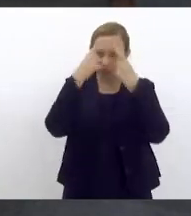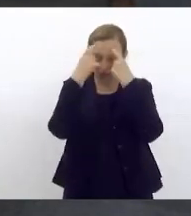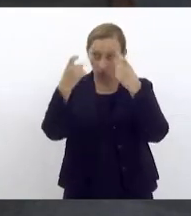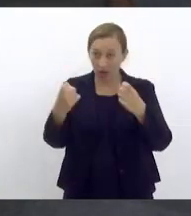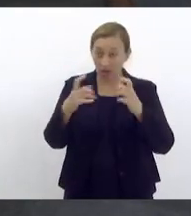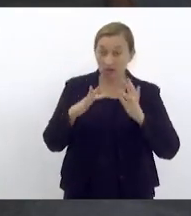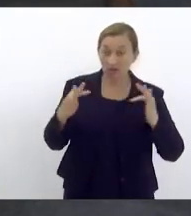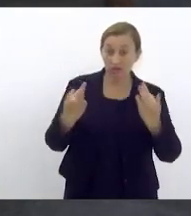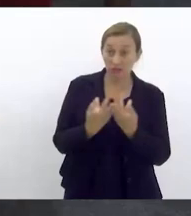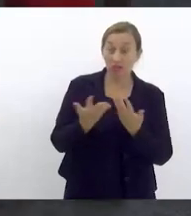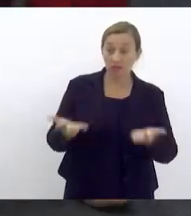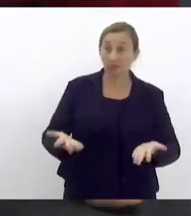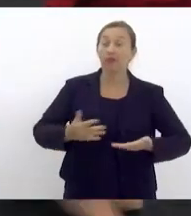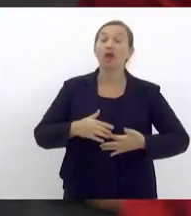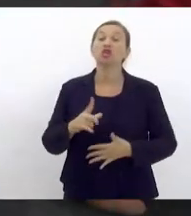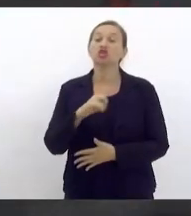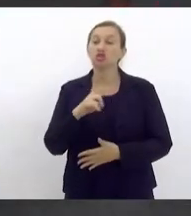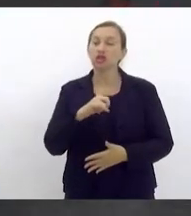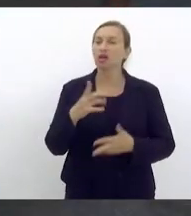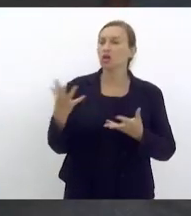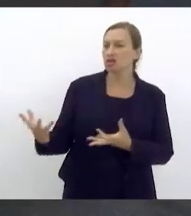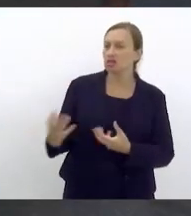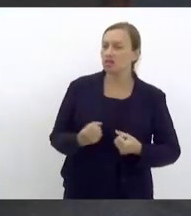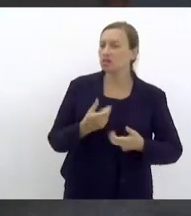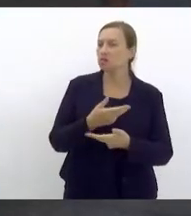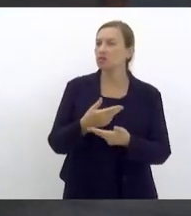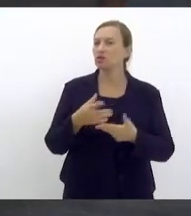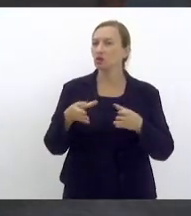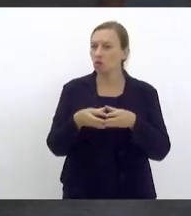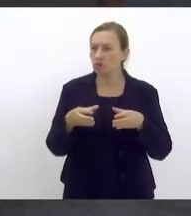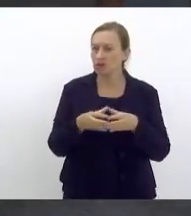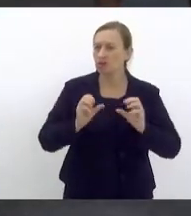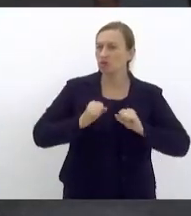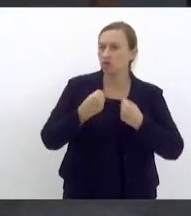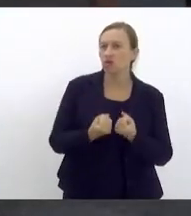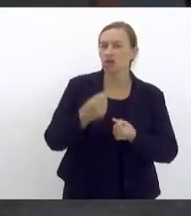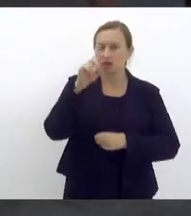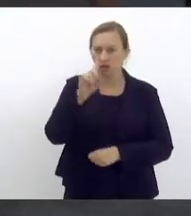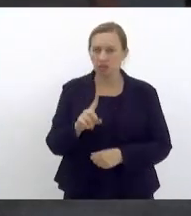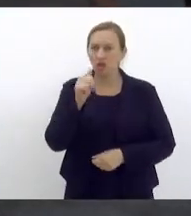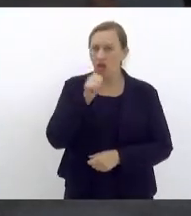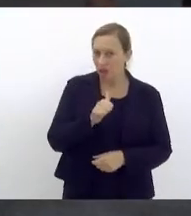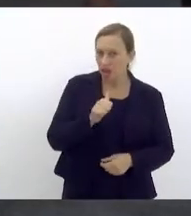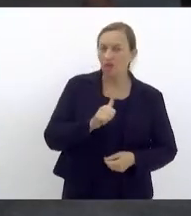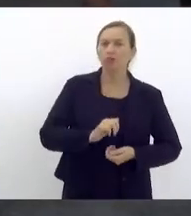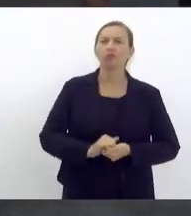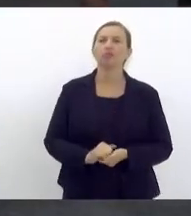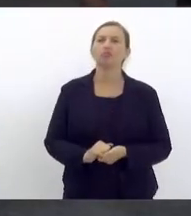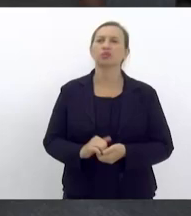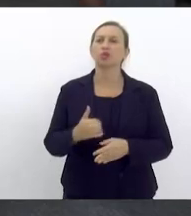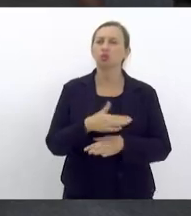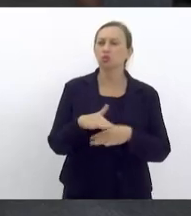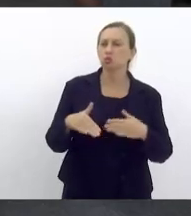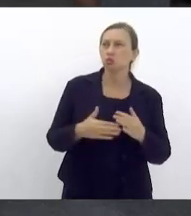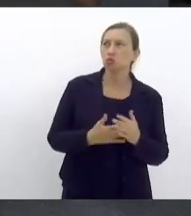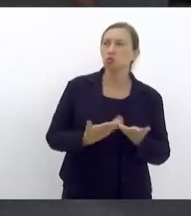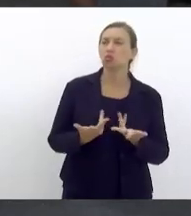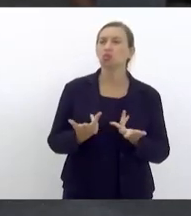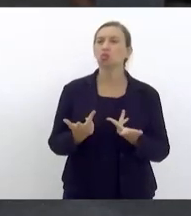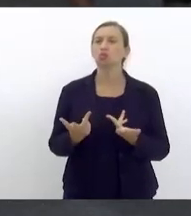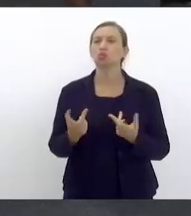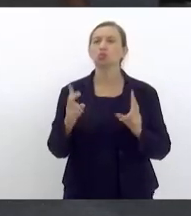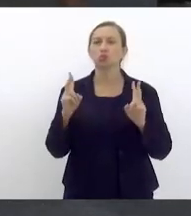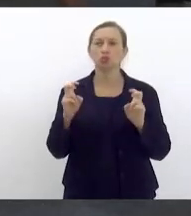violência doméstica a gente tem recebido muito na comissão de defesa dos direitos da mulher todo uma situação também